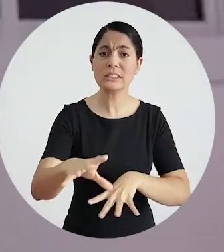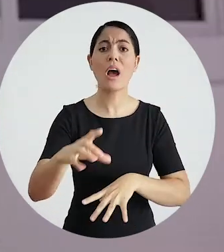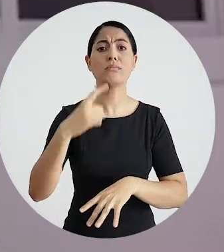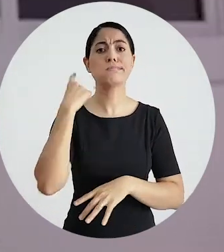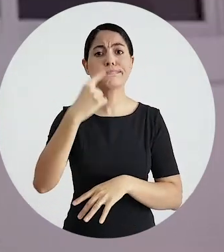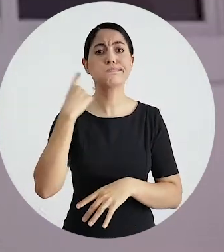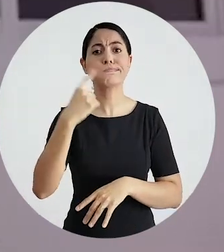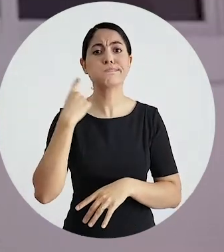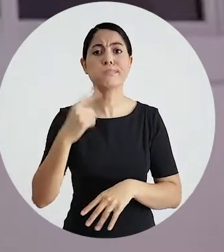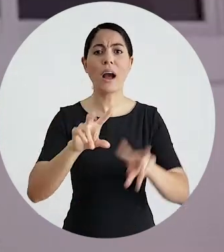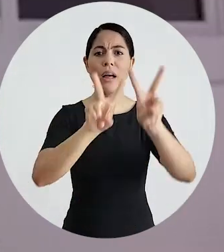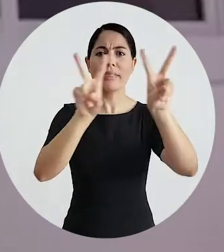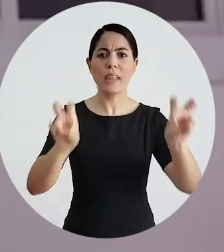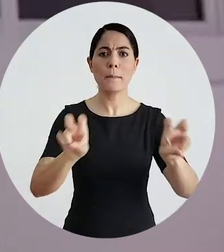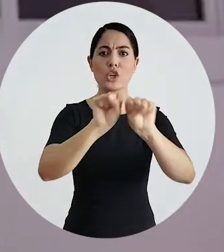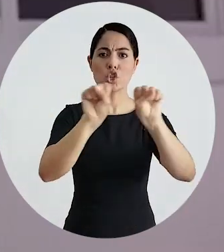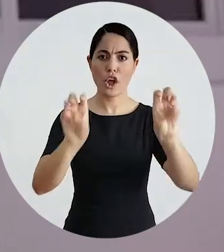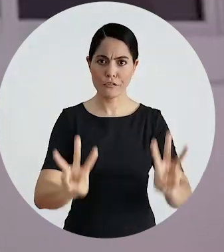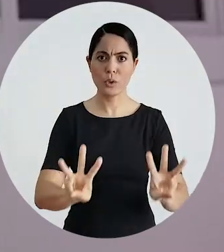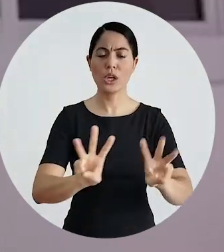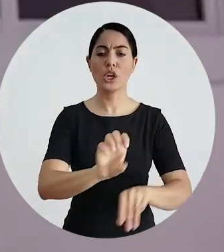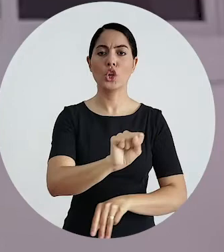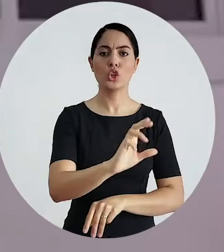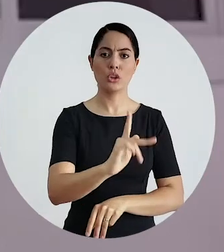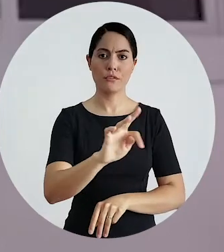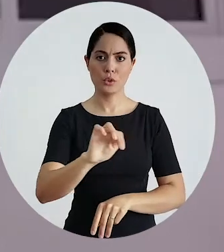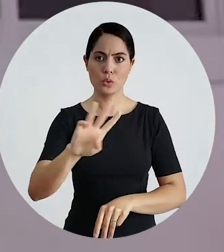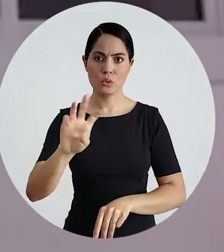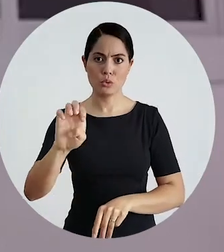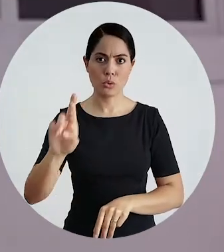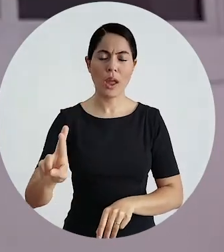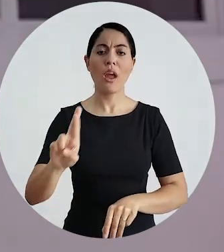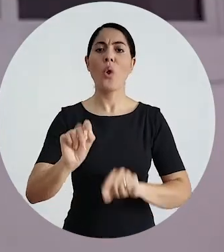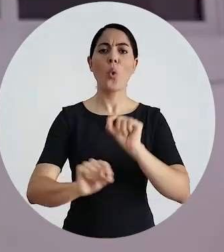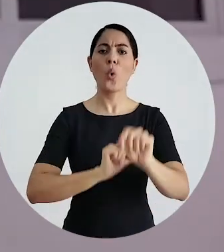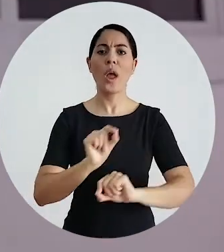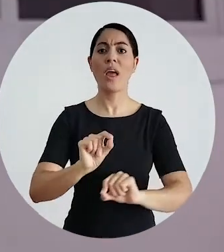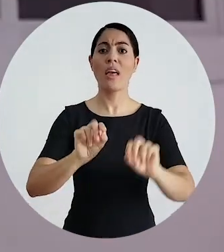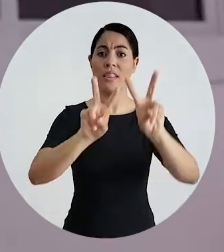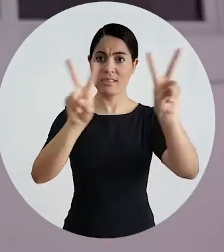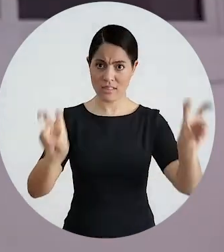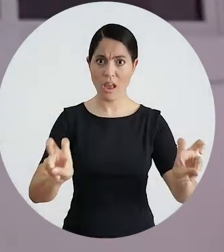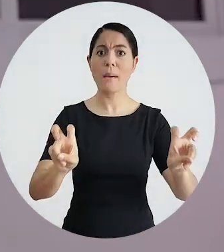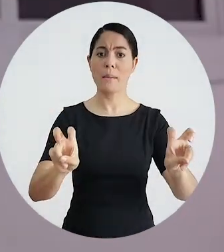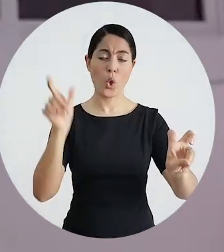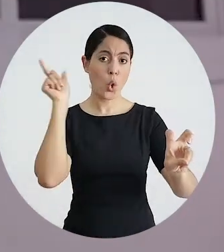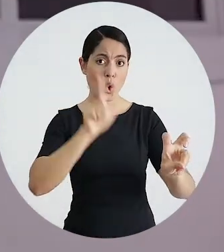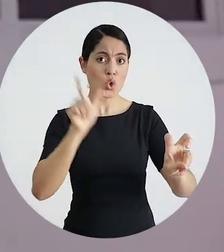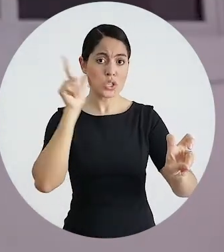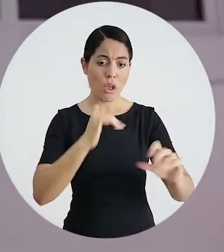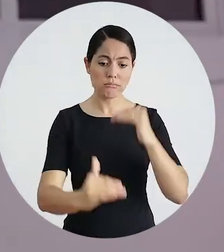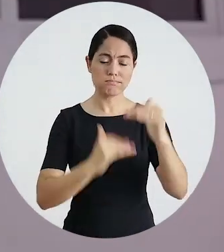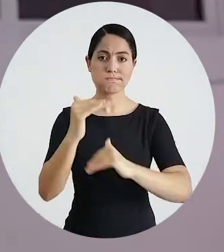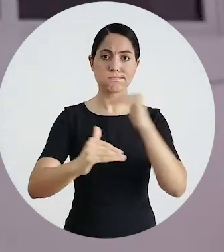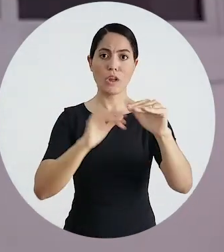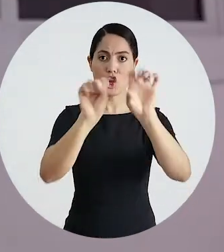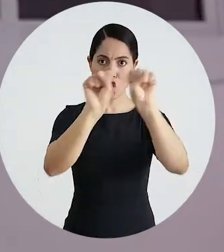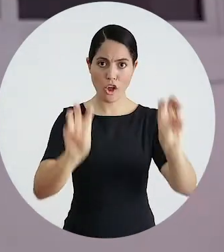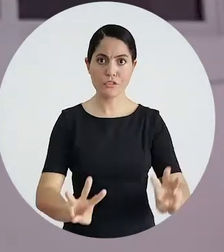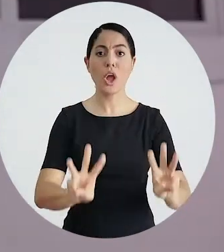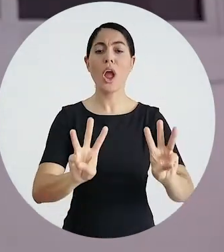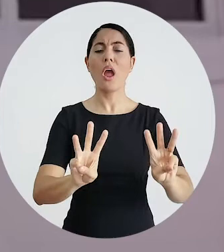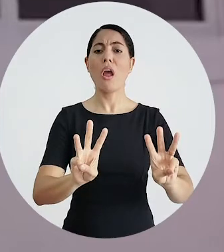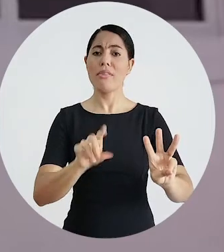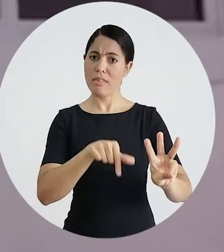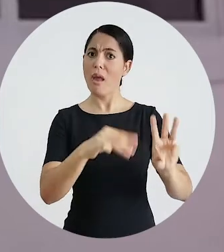no desenvolvimento de software, né? Então, na tecnologia, a gente aprende muito com isso. No desenvolvimento de software, aí a gente tem metodologias